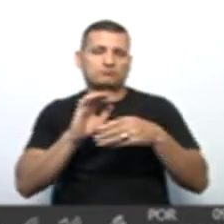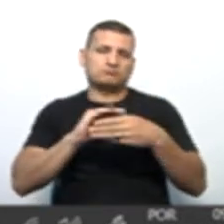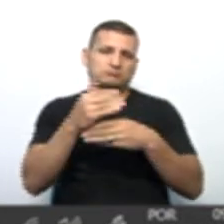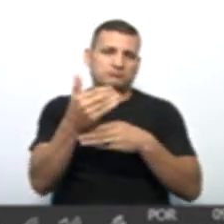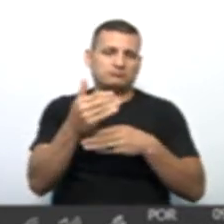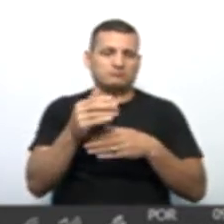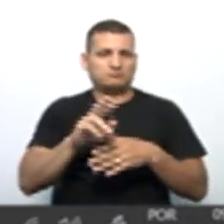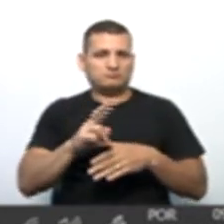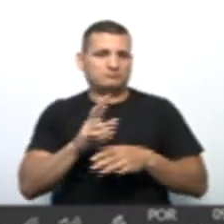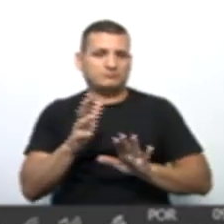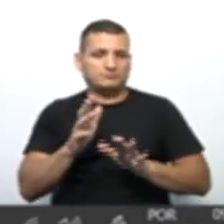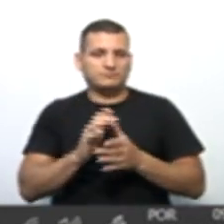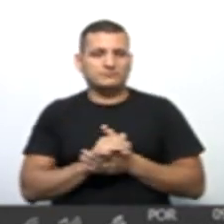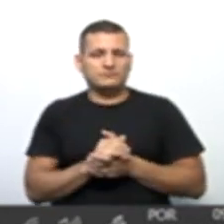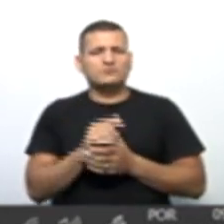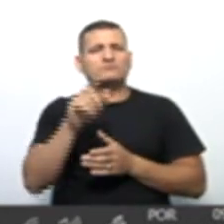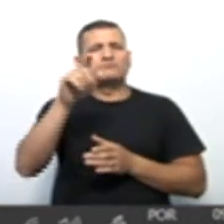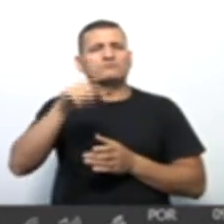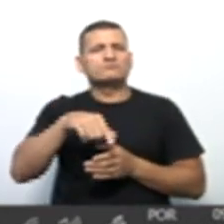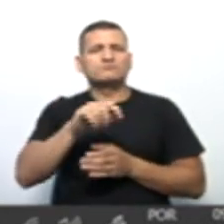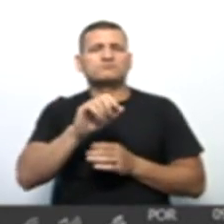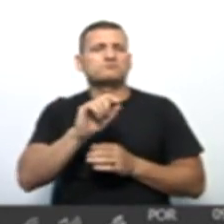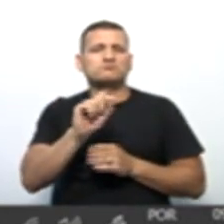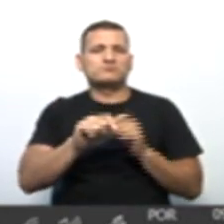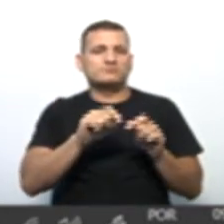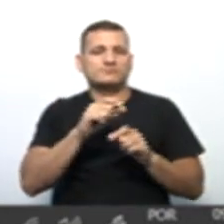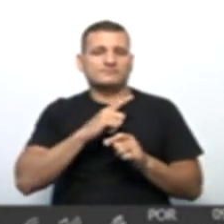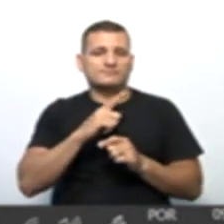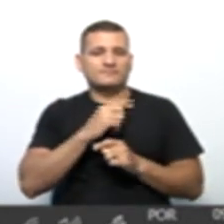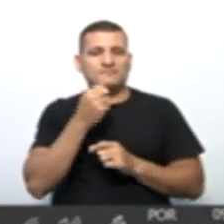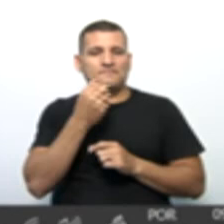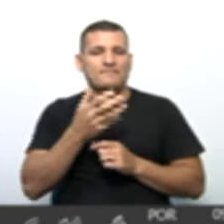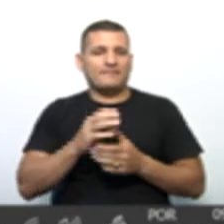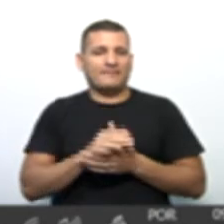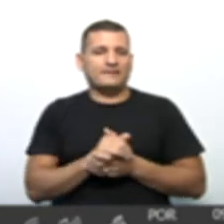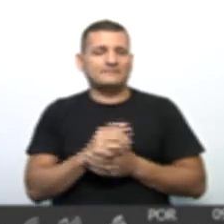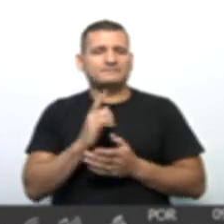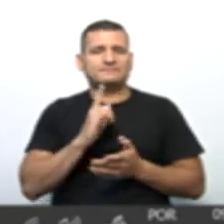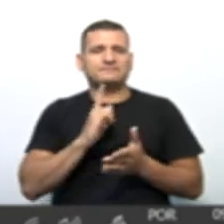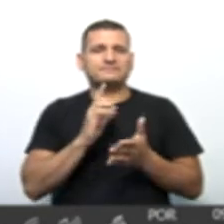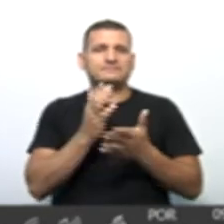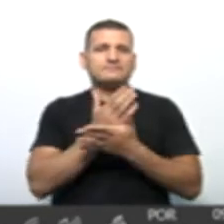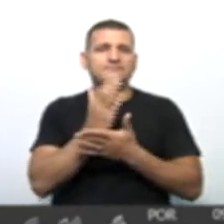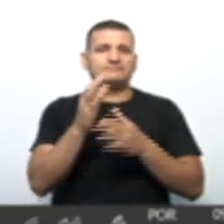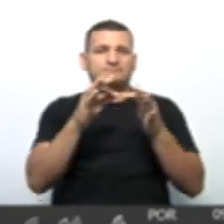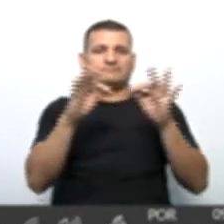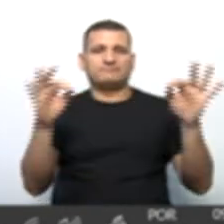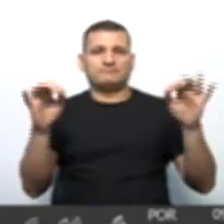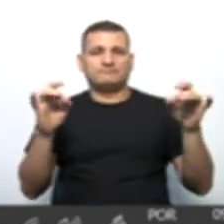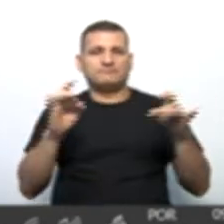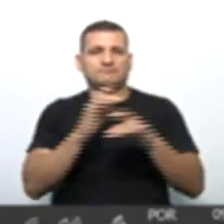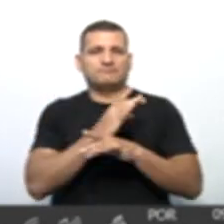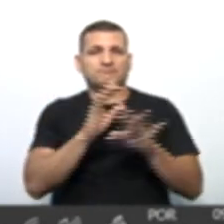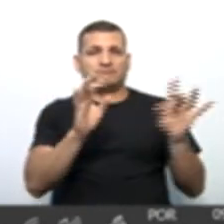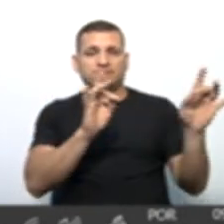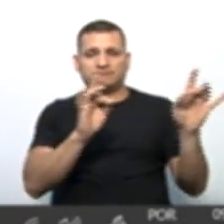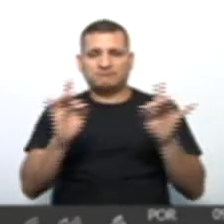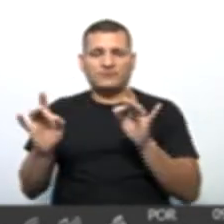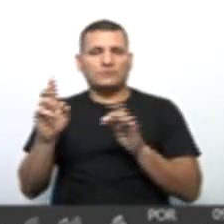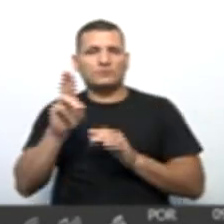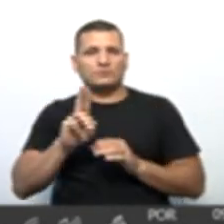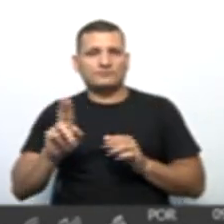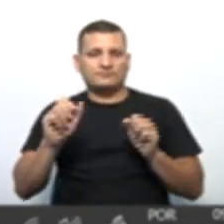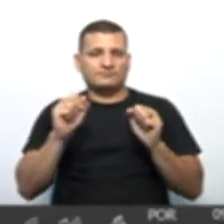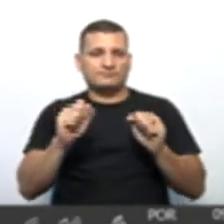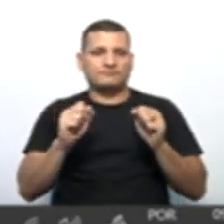traz de de benefício aqui pra vocês aqui o início já traz alguns códigos prontos para você utilizar então se você